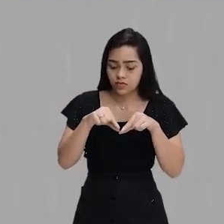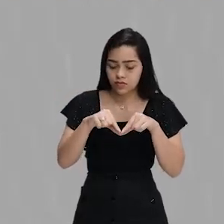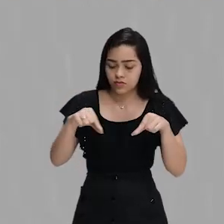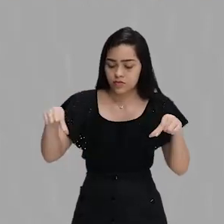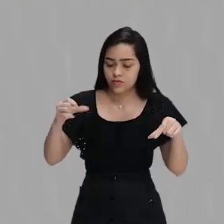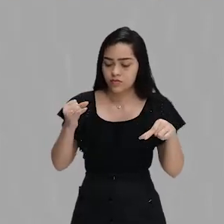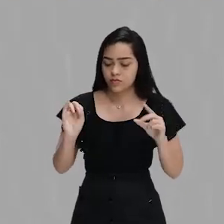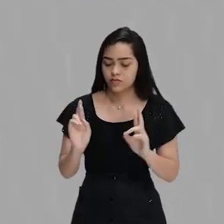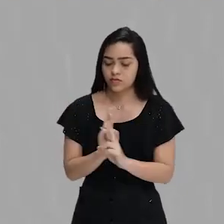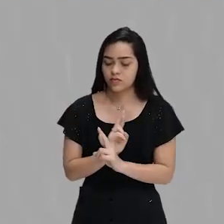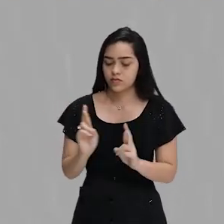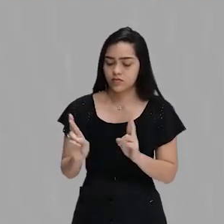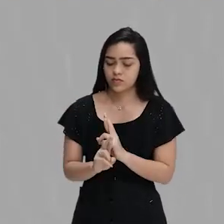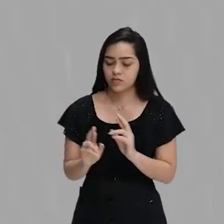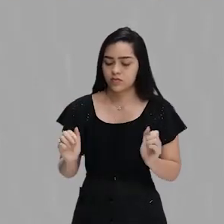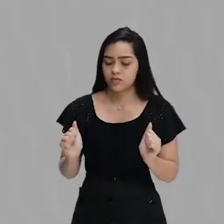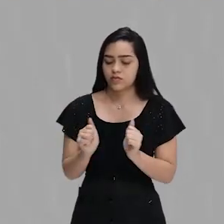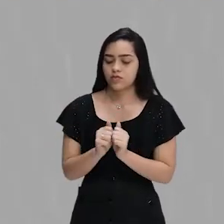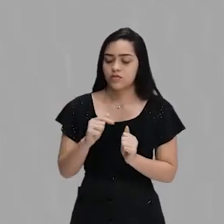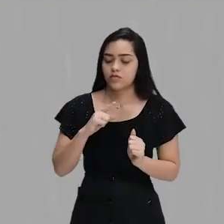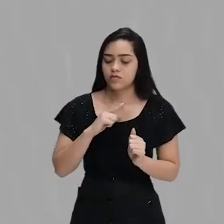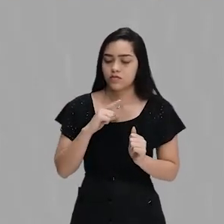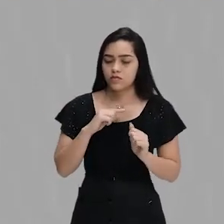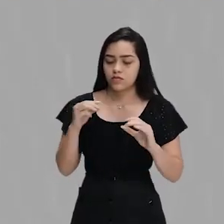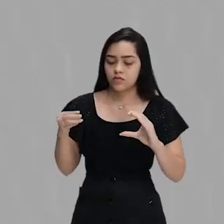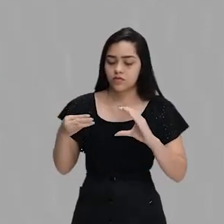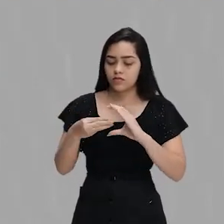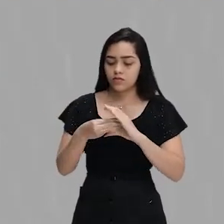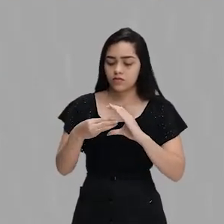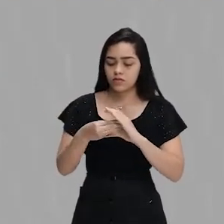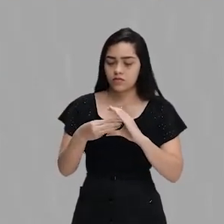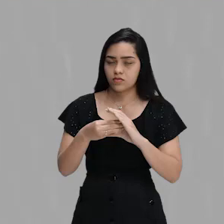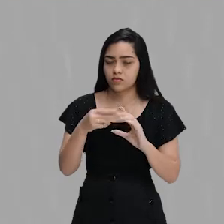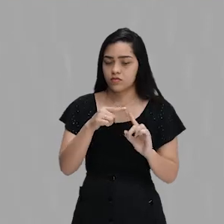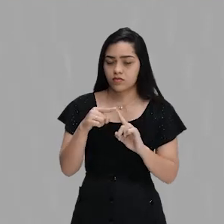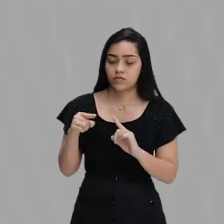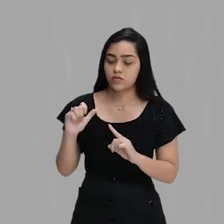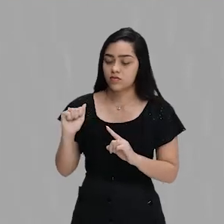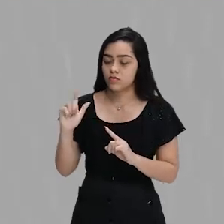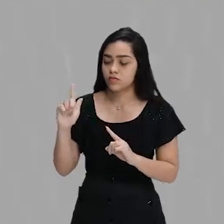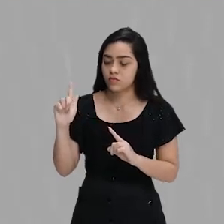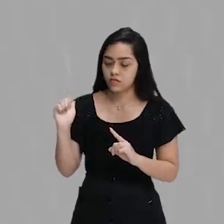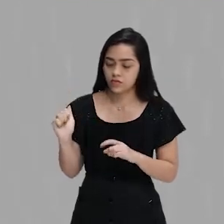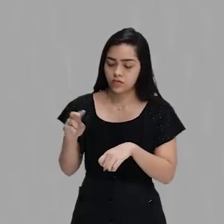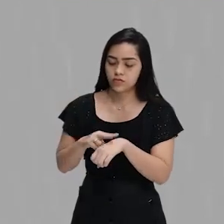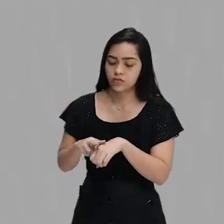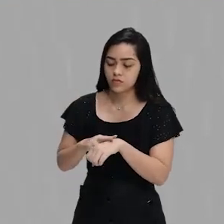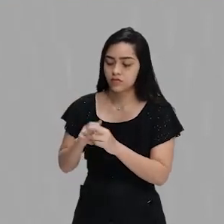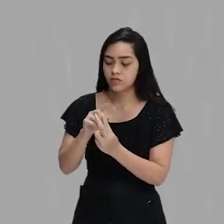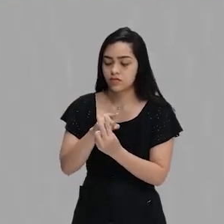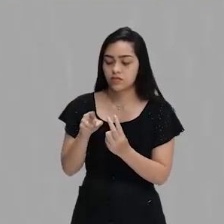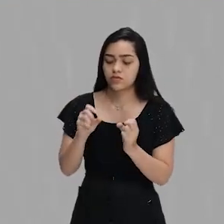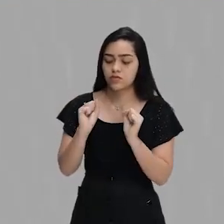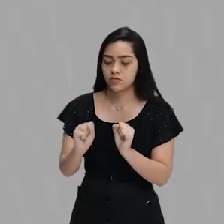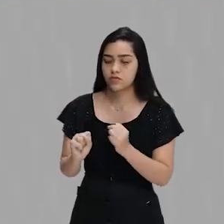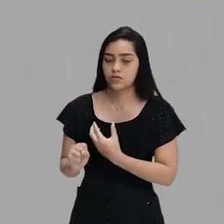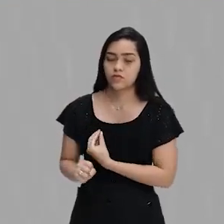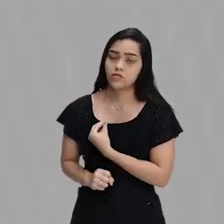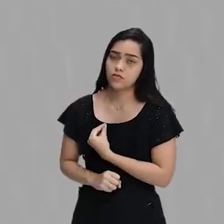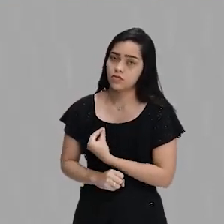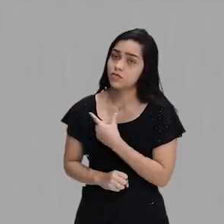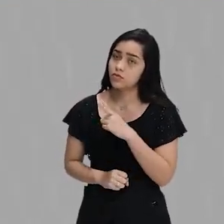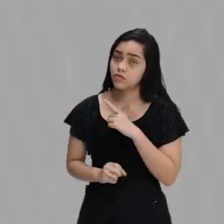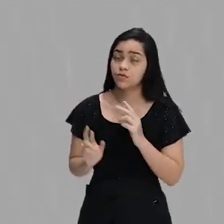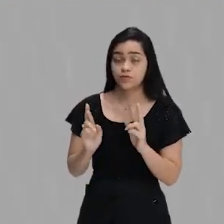se associam com células de um tipo de alga, alga verde. E aí os dois conseguem sobreviver com